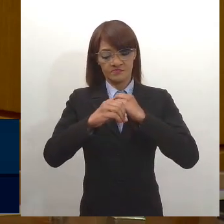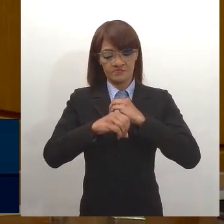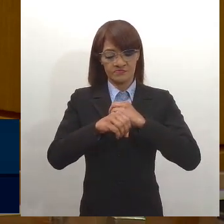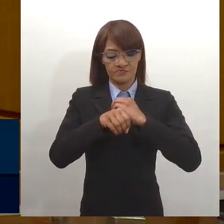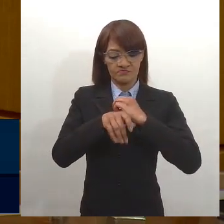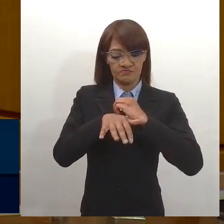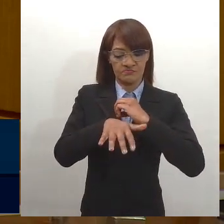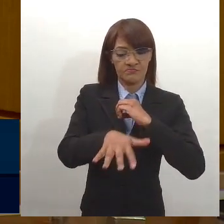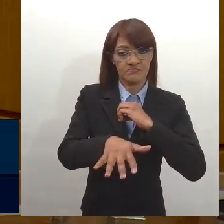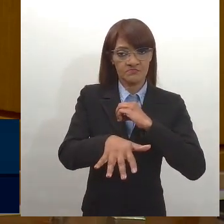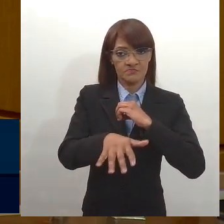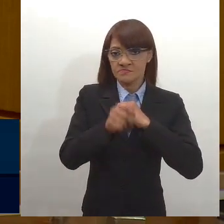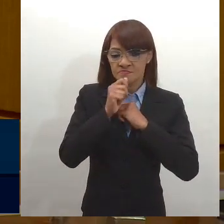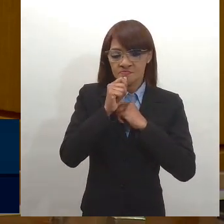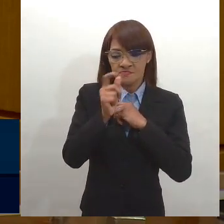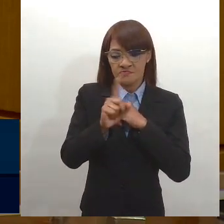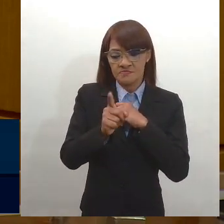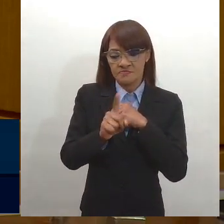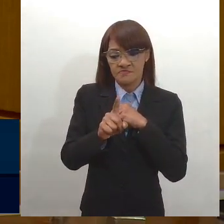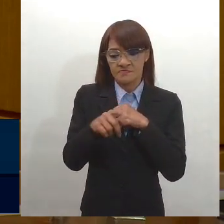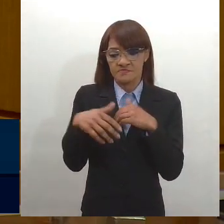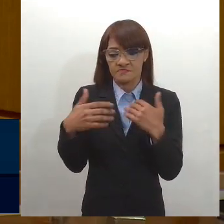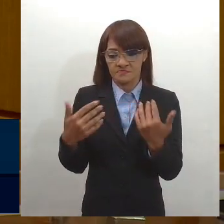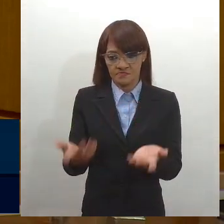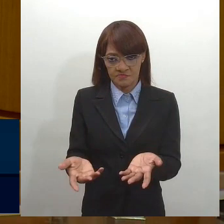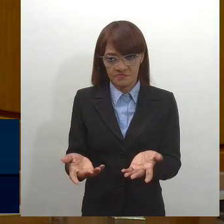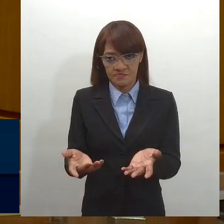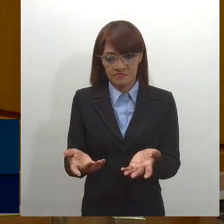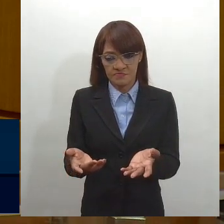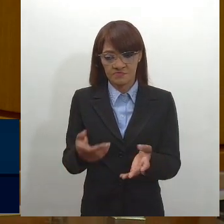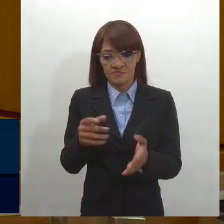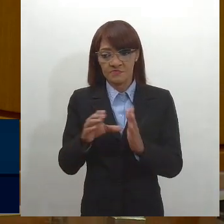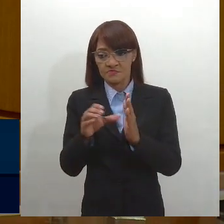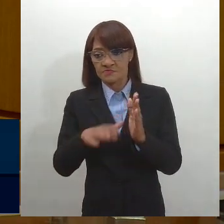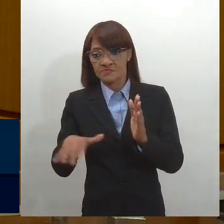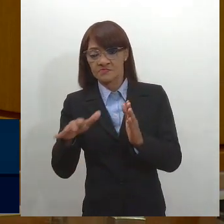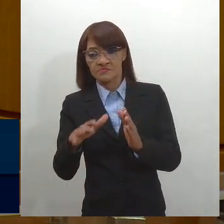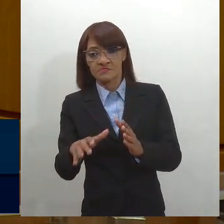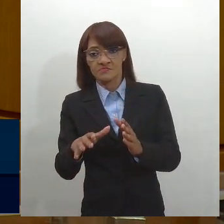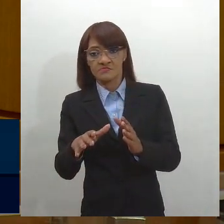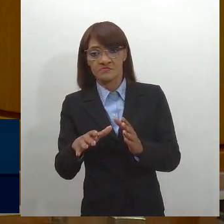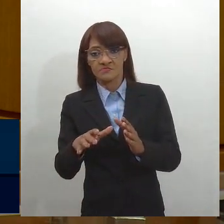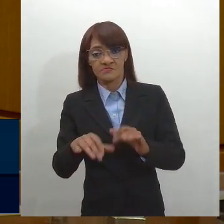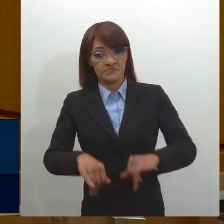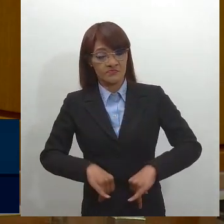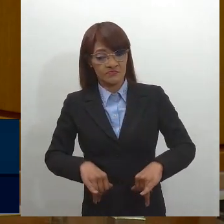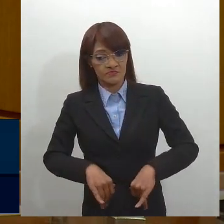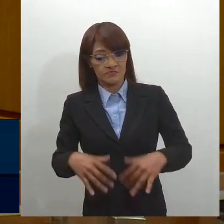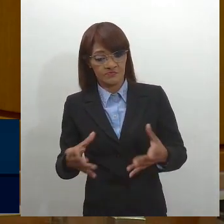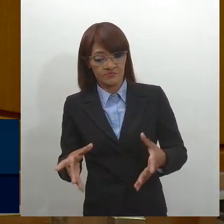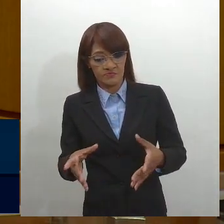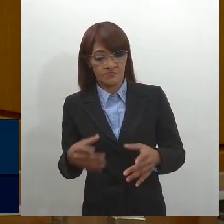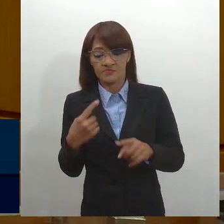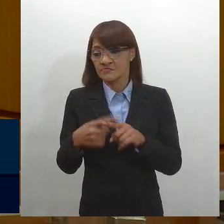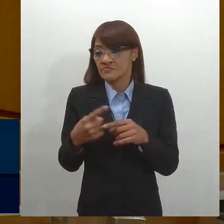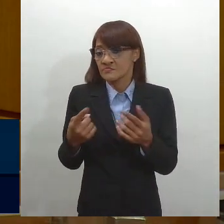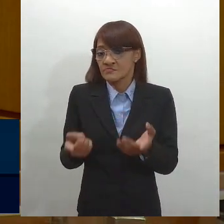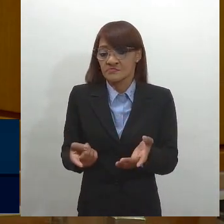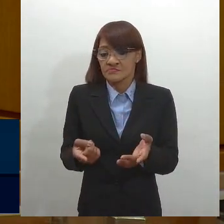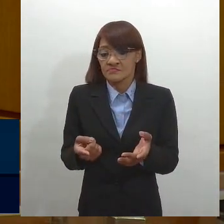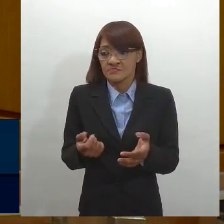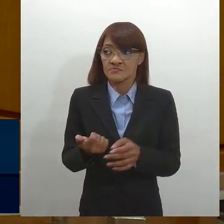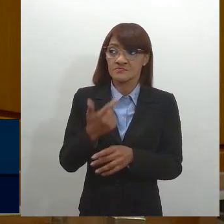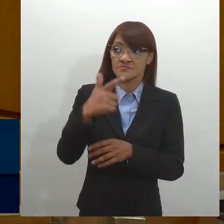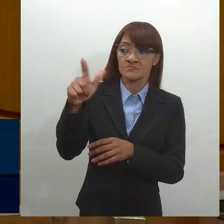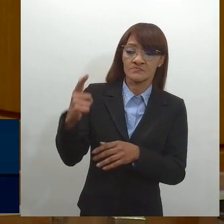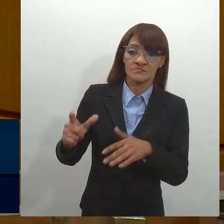automaticamente é prejudicial para aquela comunidade, e em duplicidade, porque ele não pode mais ser atendido pelos outros órgãos. E aí fica